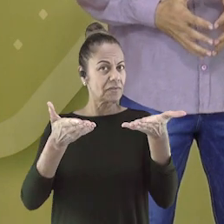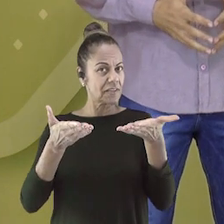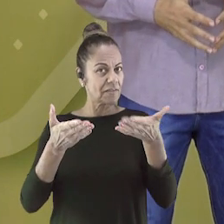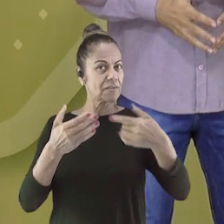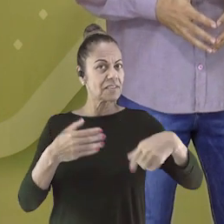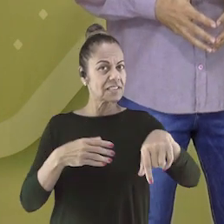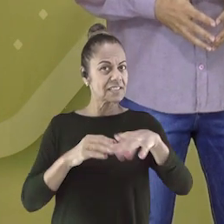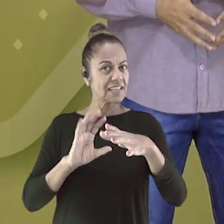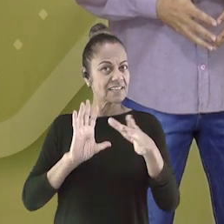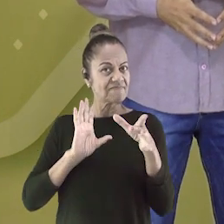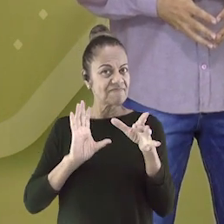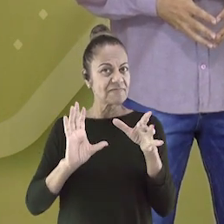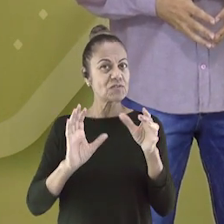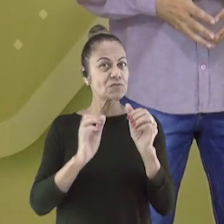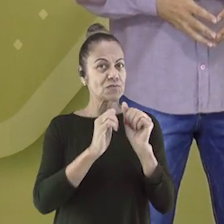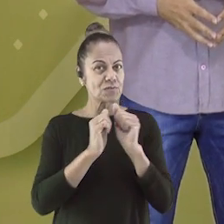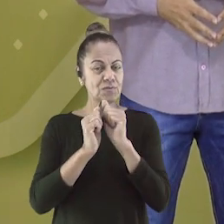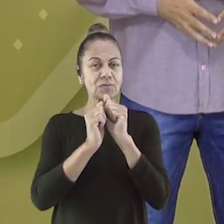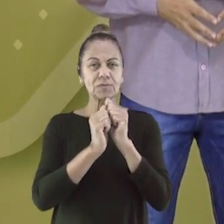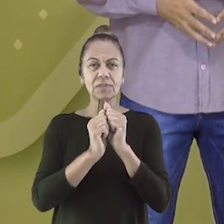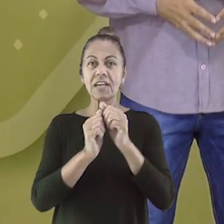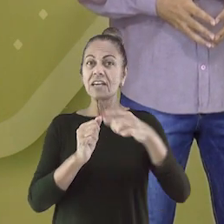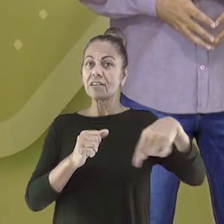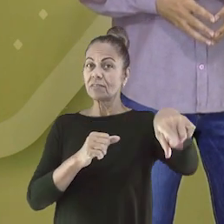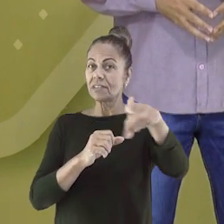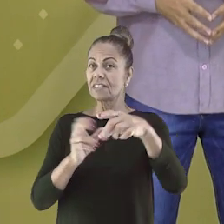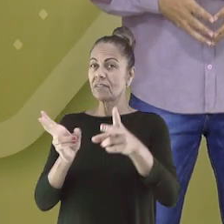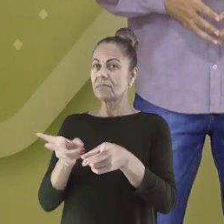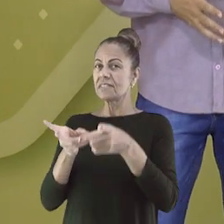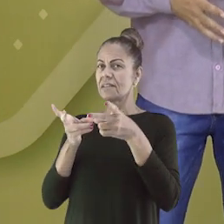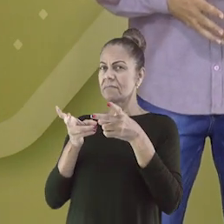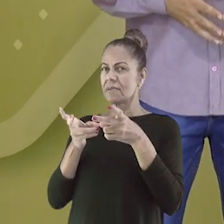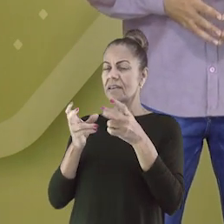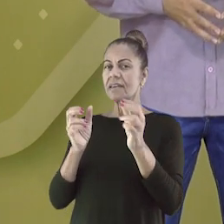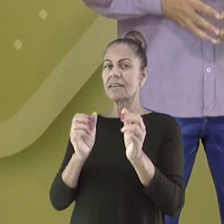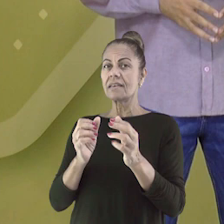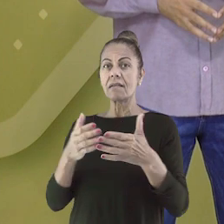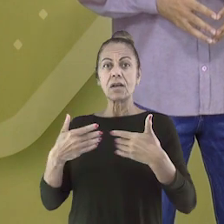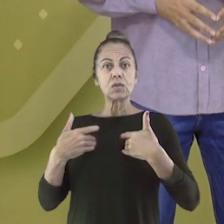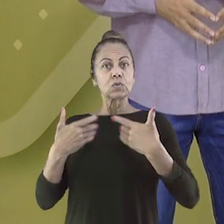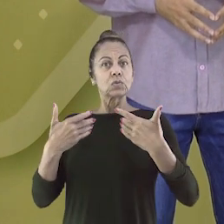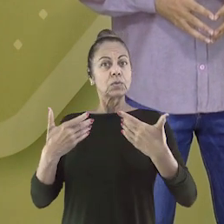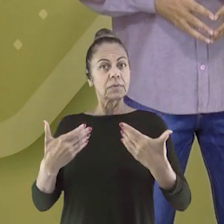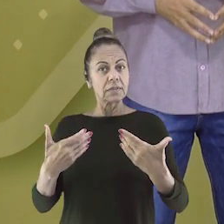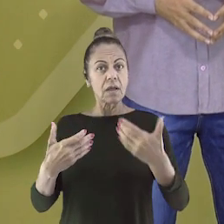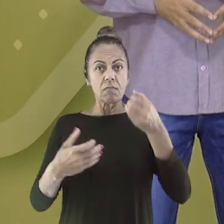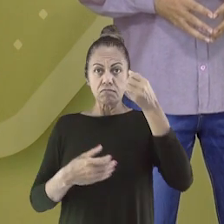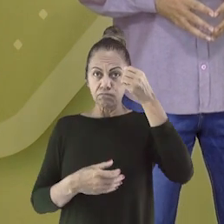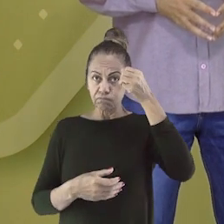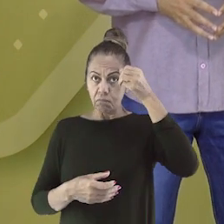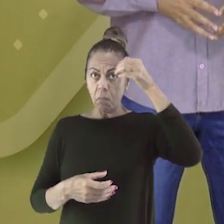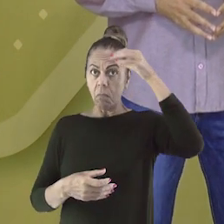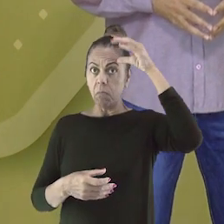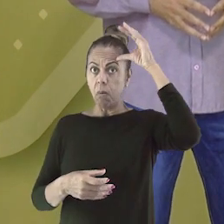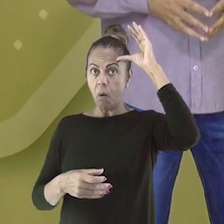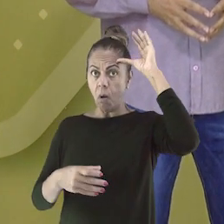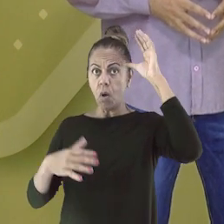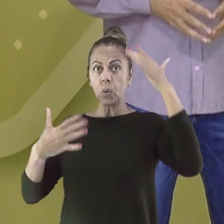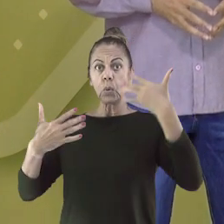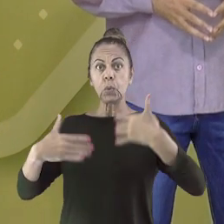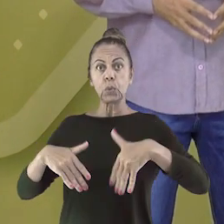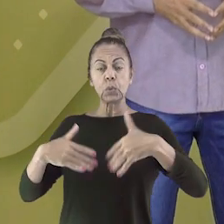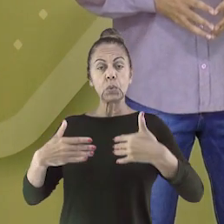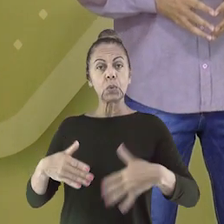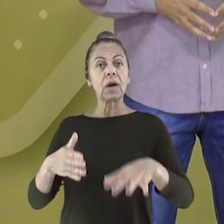conosco até o final para perceber e se surpreender com o grande conhecimento que textos